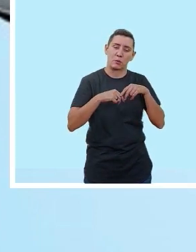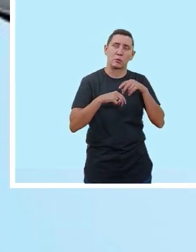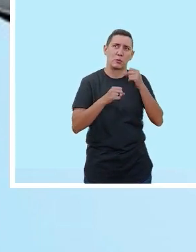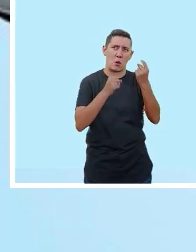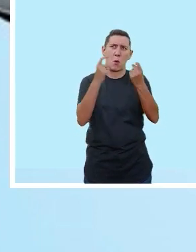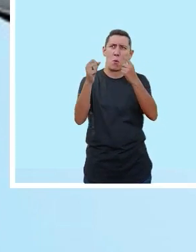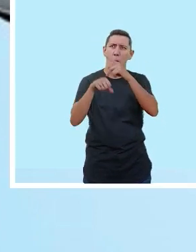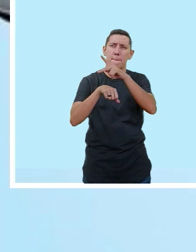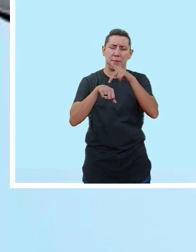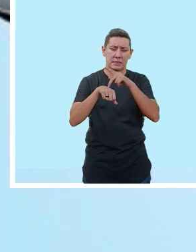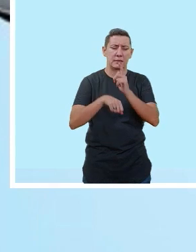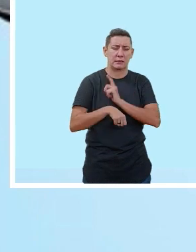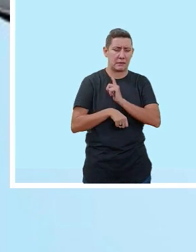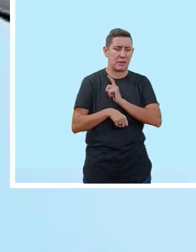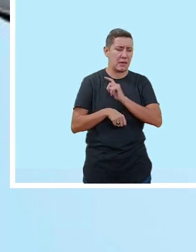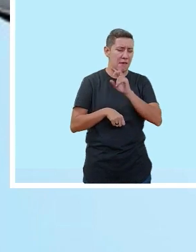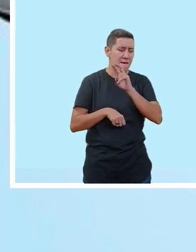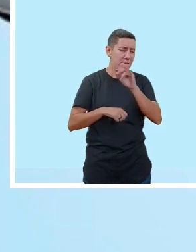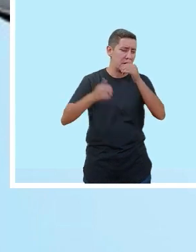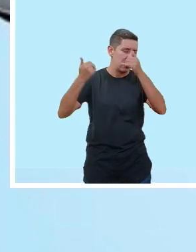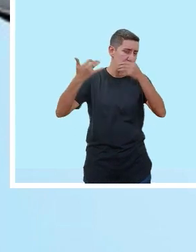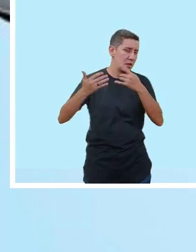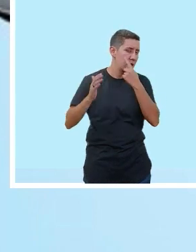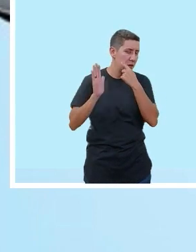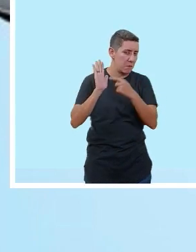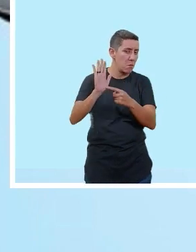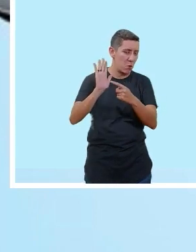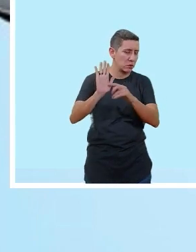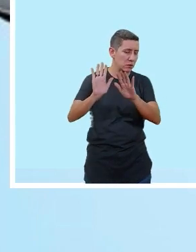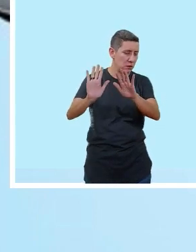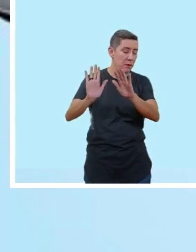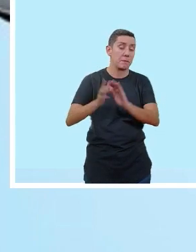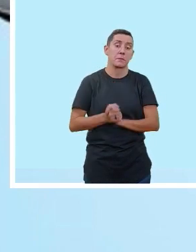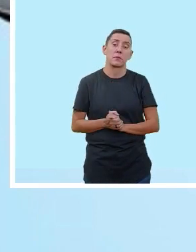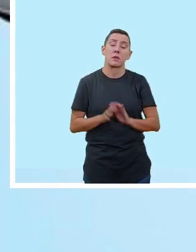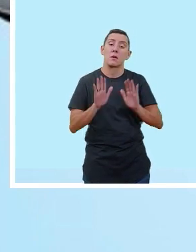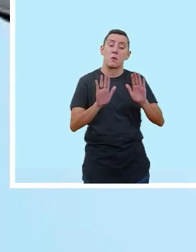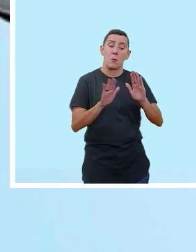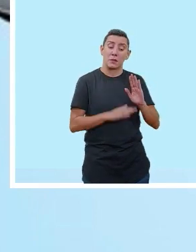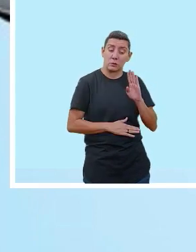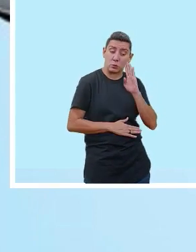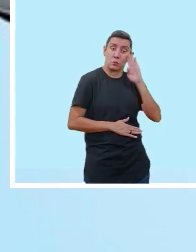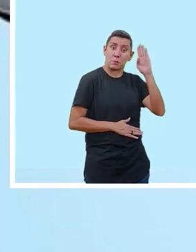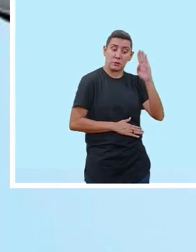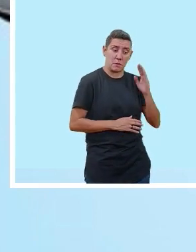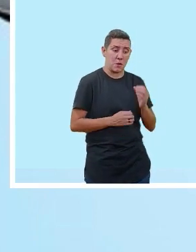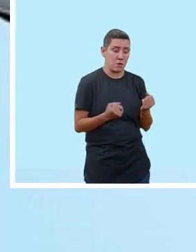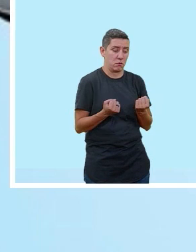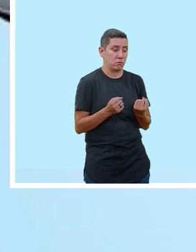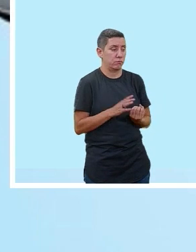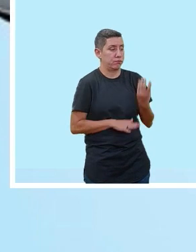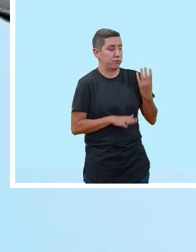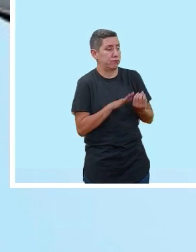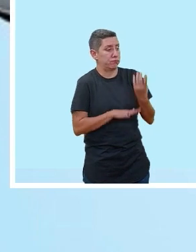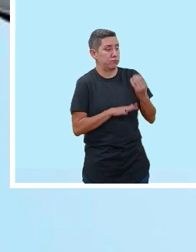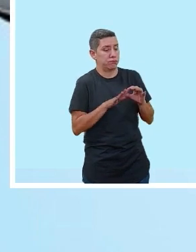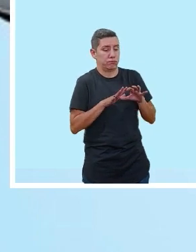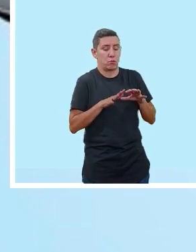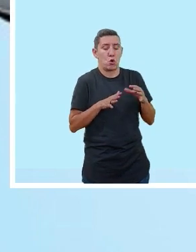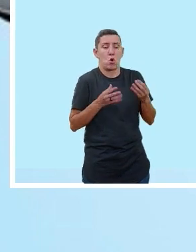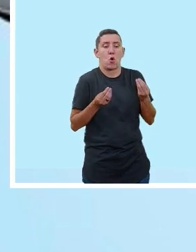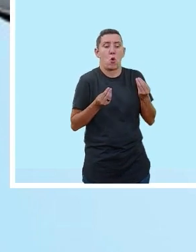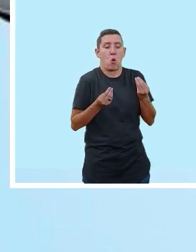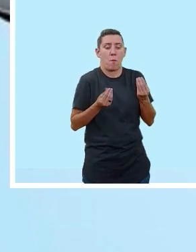um pouco mais sobre isso mais para frente, mas o principal gás do efeito estufa, e é ele que nós vamos abordar hoje